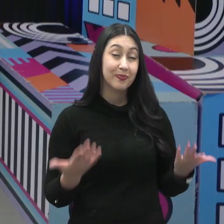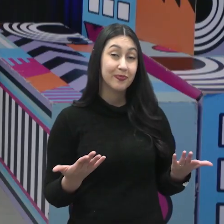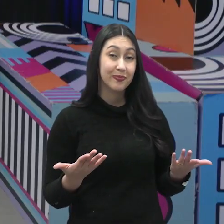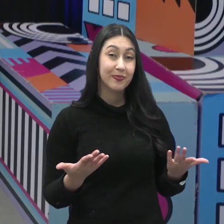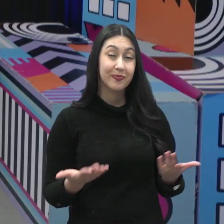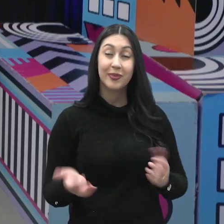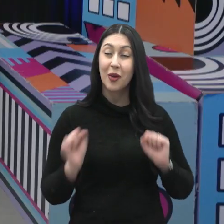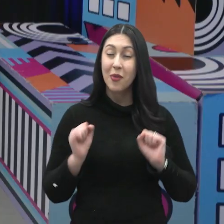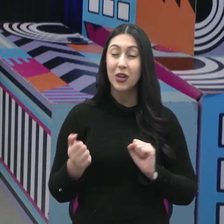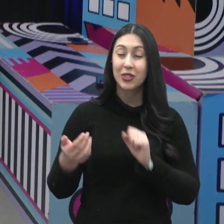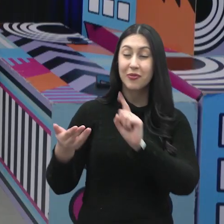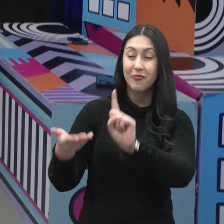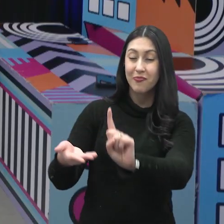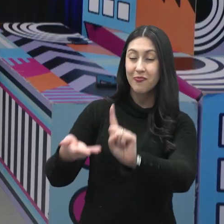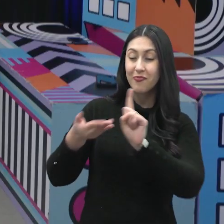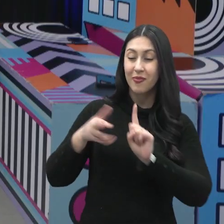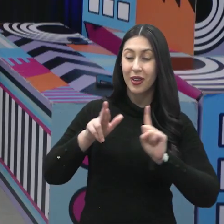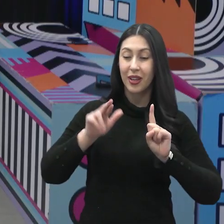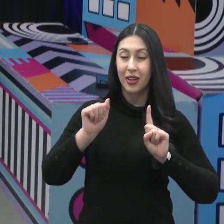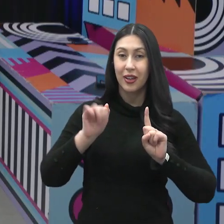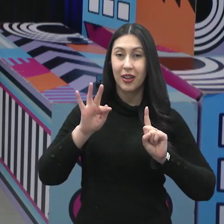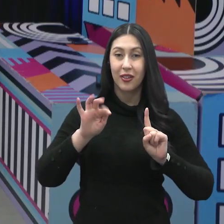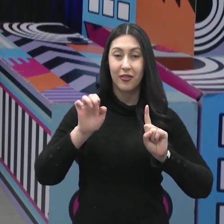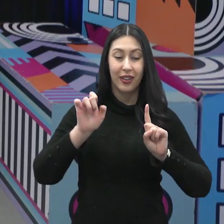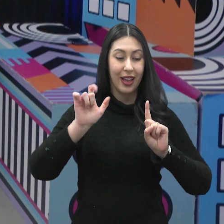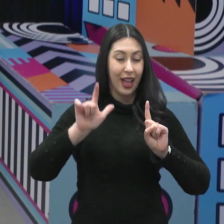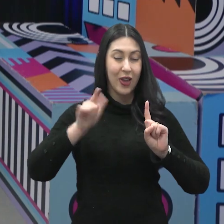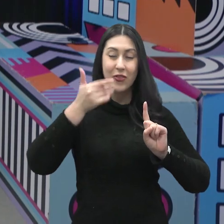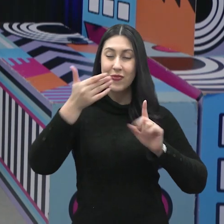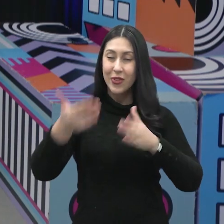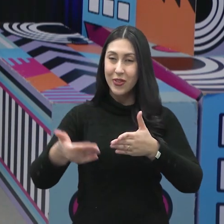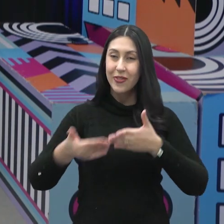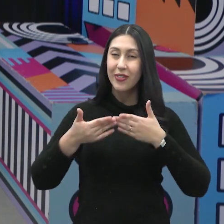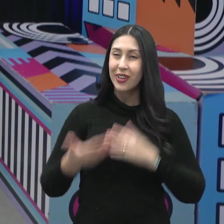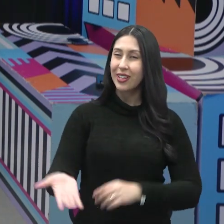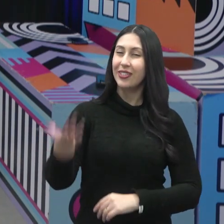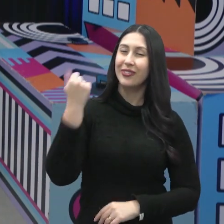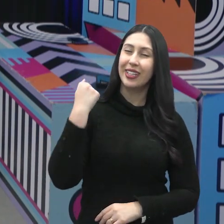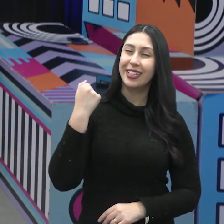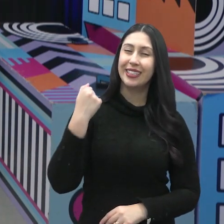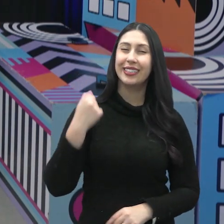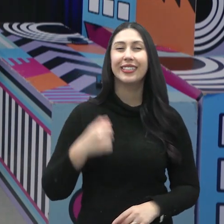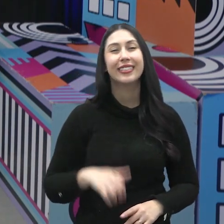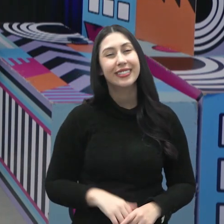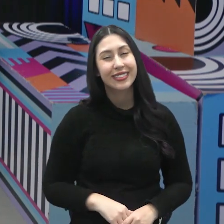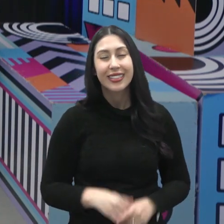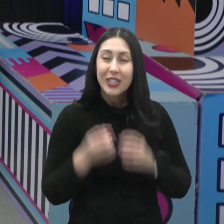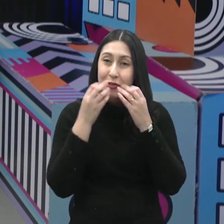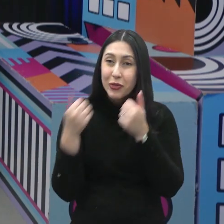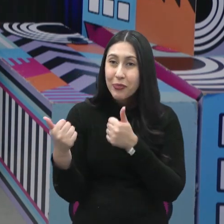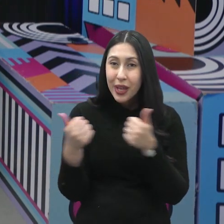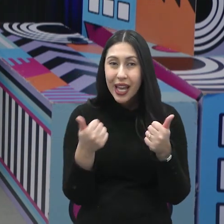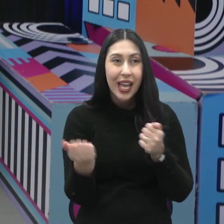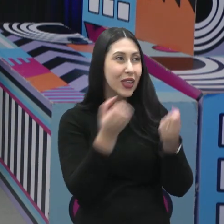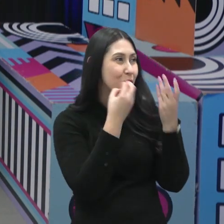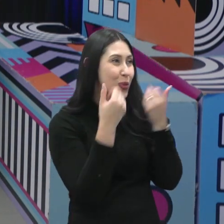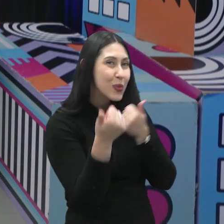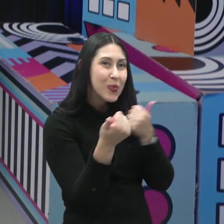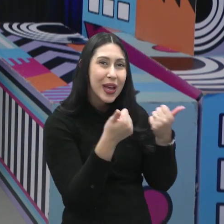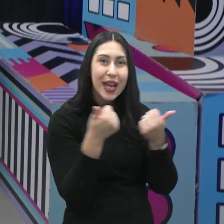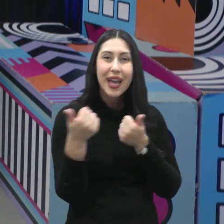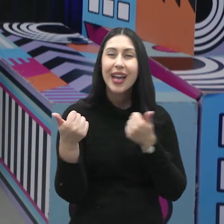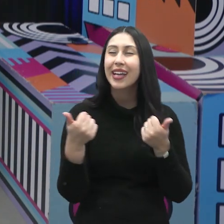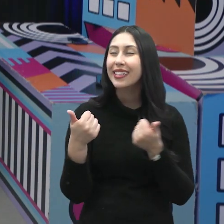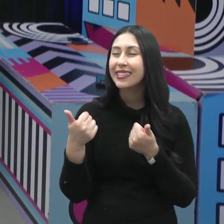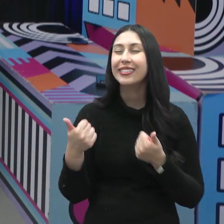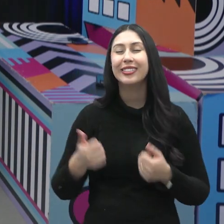Então, vem chegando o nosso colunista Rafael Hoffman. Por favor, Rafael. Chega mais, Rafael. Tudo bem? Tudo certo? Tudo